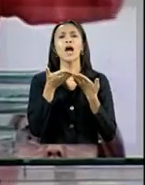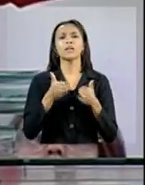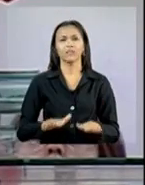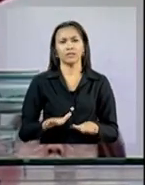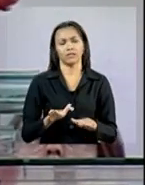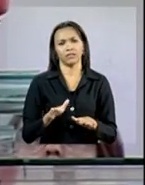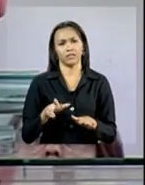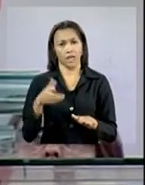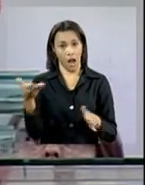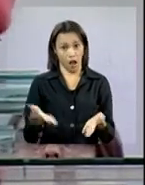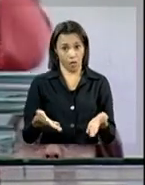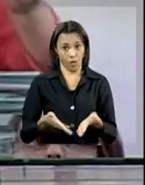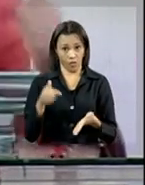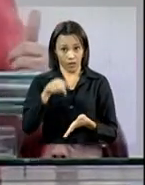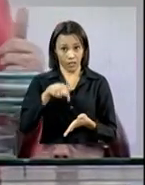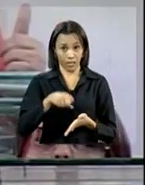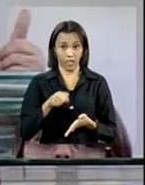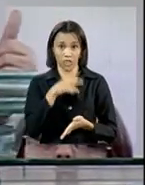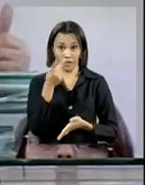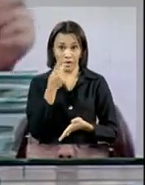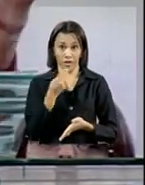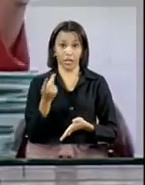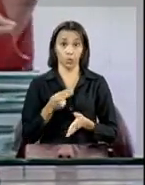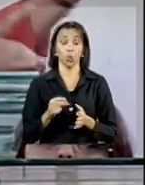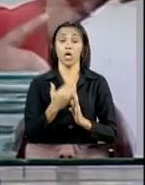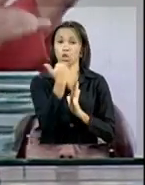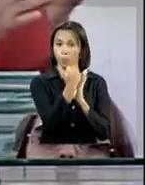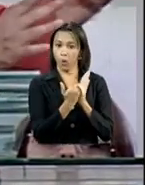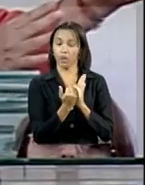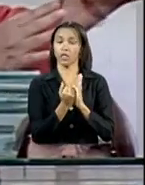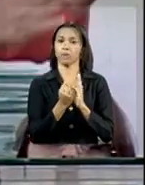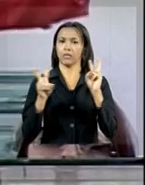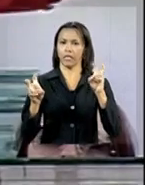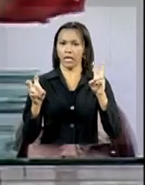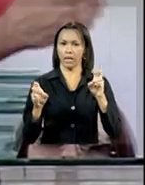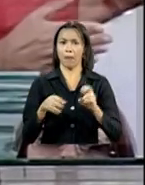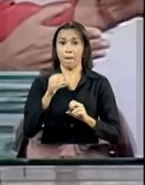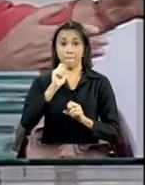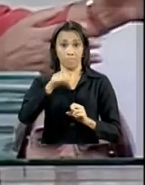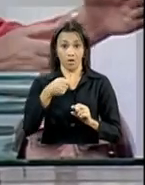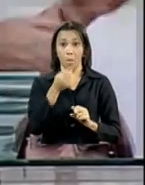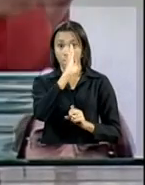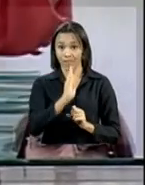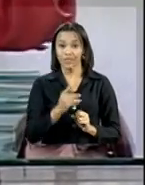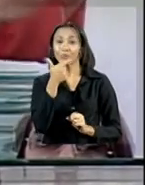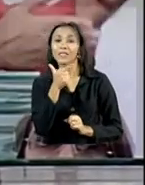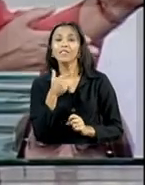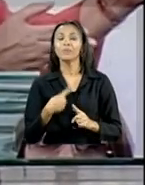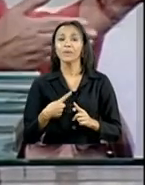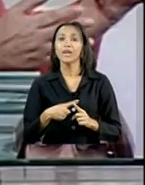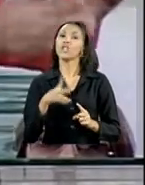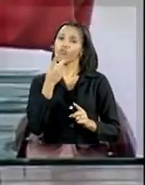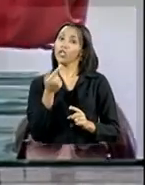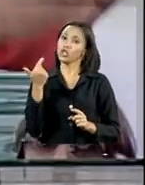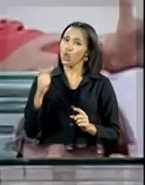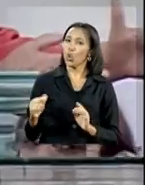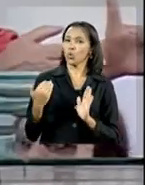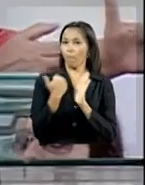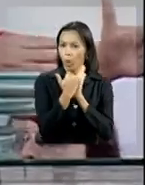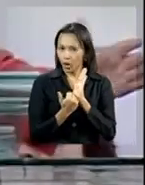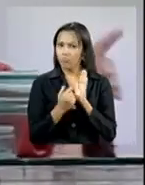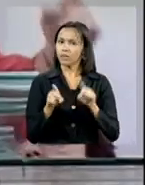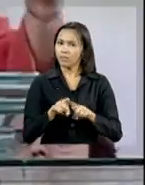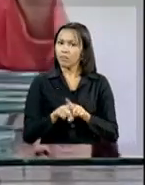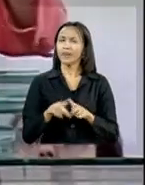momento que nós estamos falando do Brasil sorridente eu estou falando de um programa que faz parte do Brasil